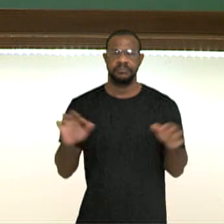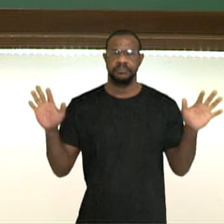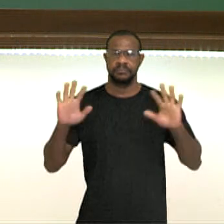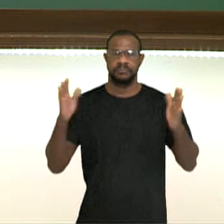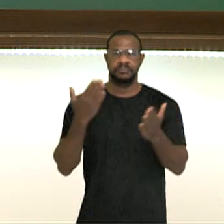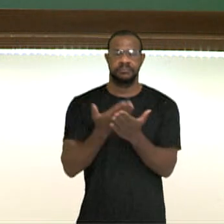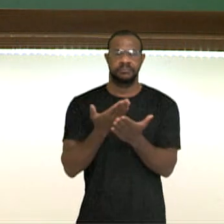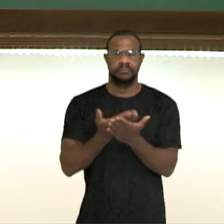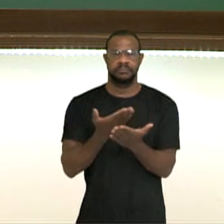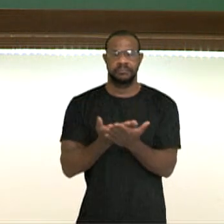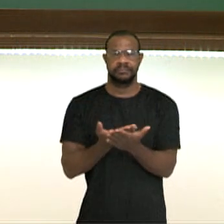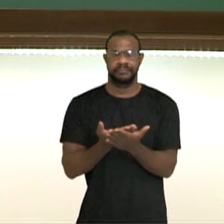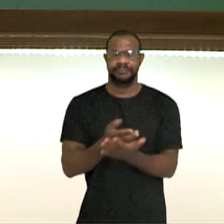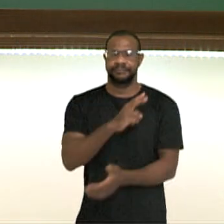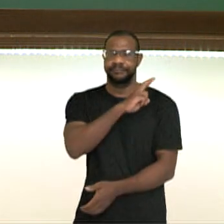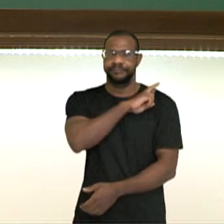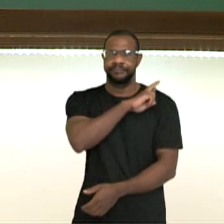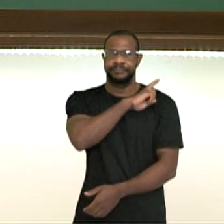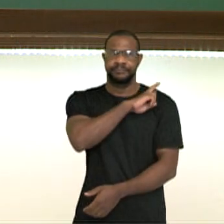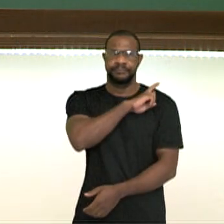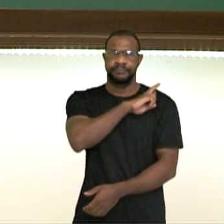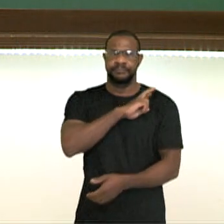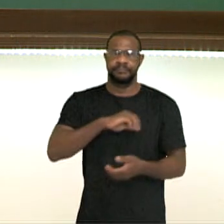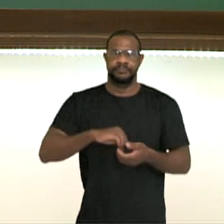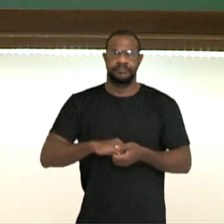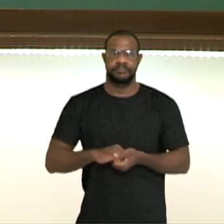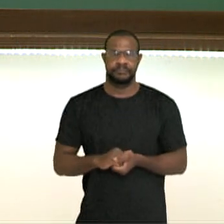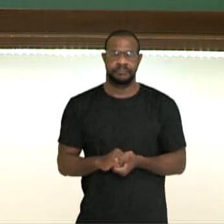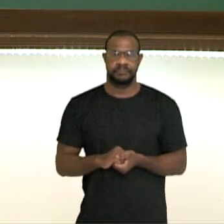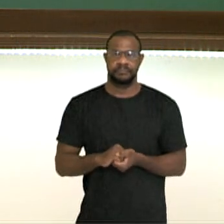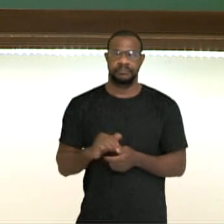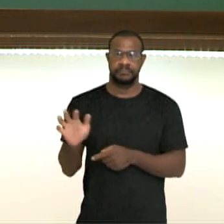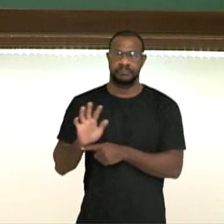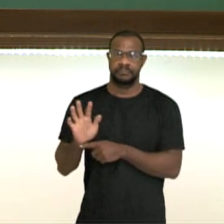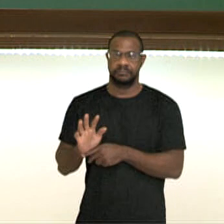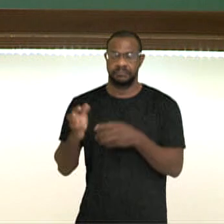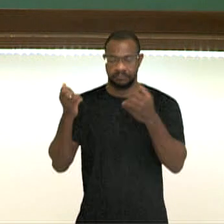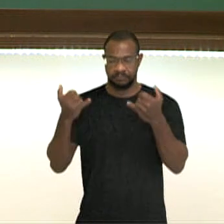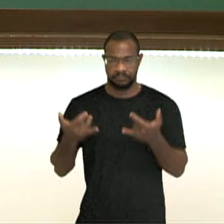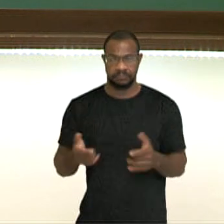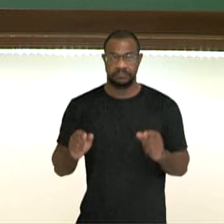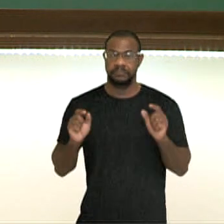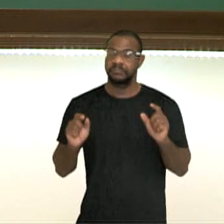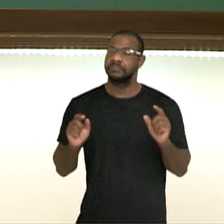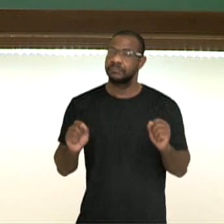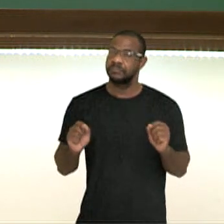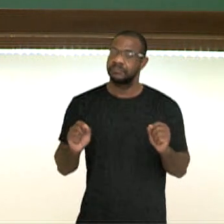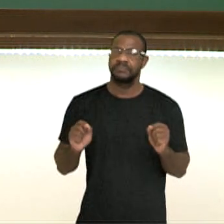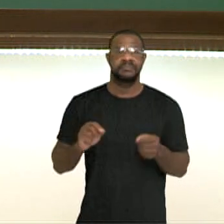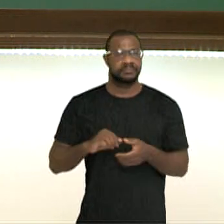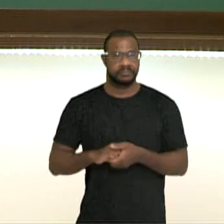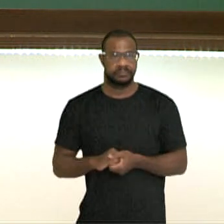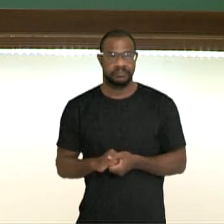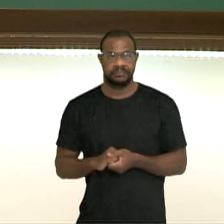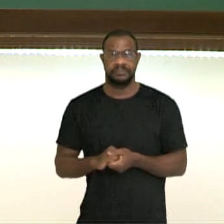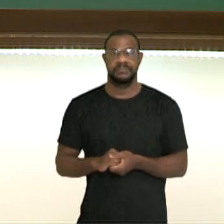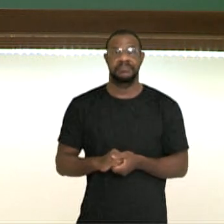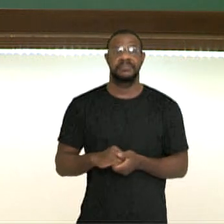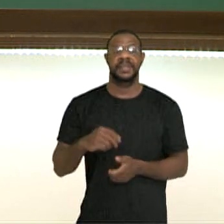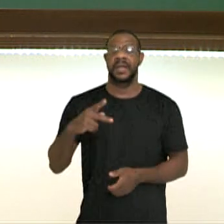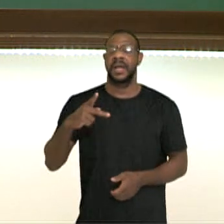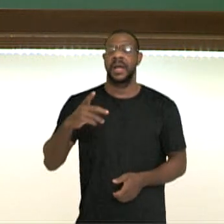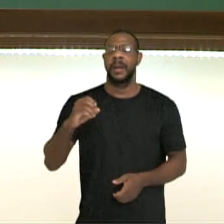Olá, estudantes da segunda série do ensino médio. Nesse vídeo, nós vamos conversar sobre